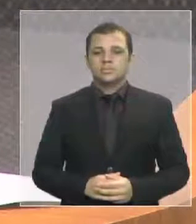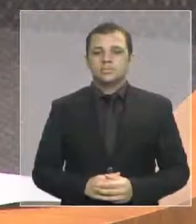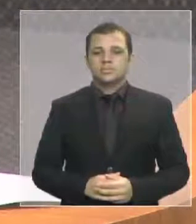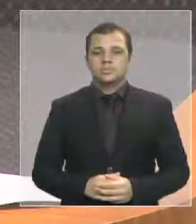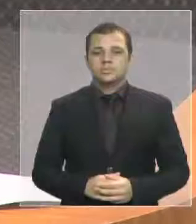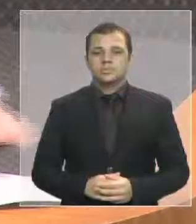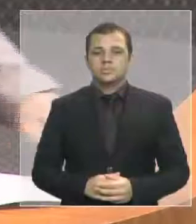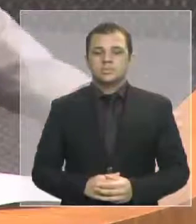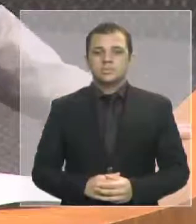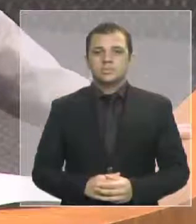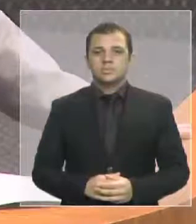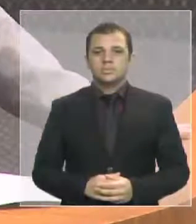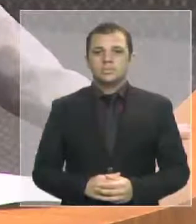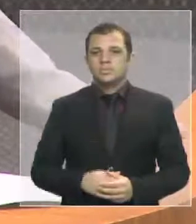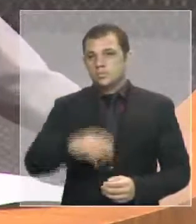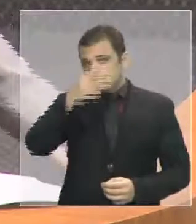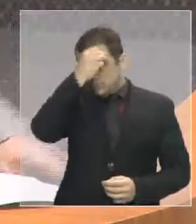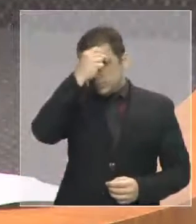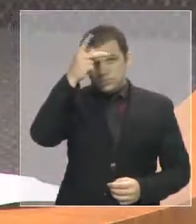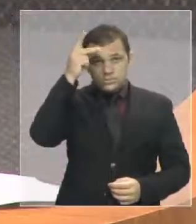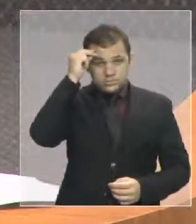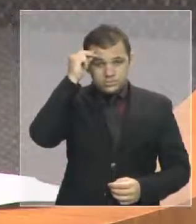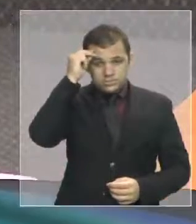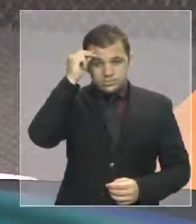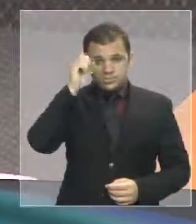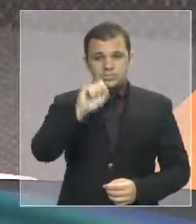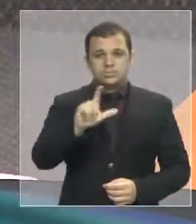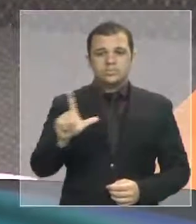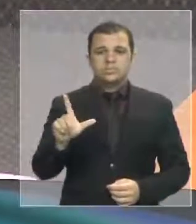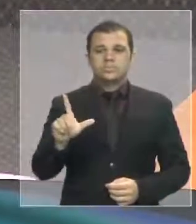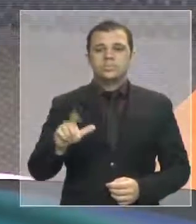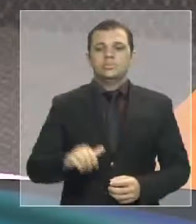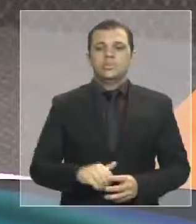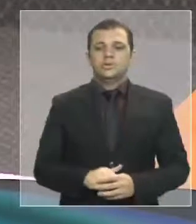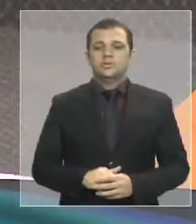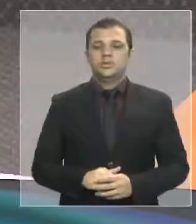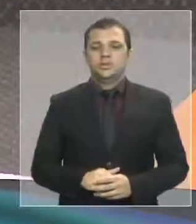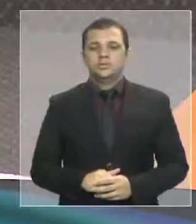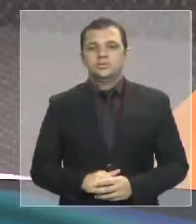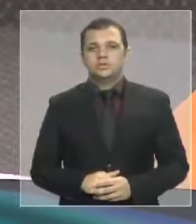a prefeitura de são luís